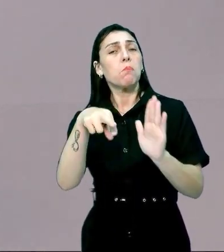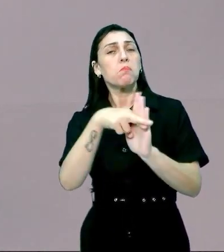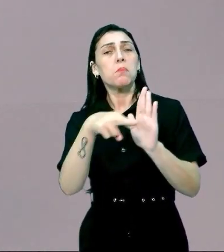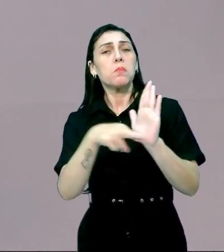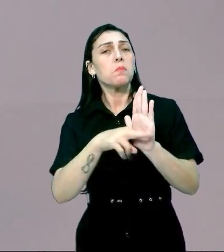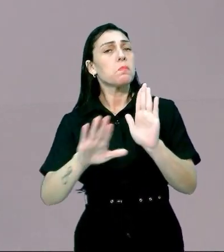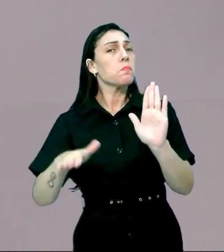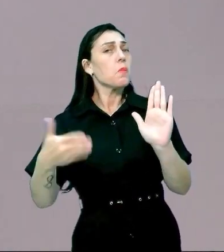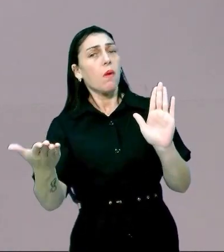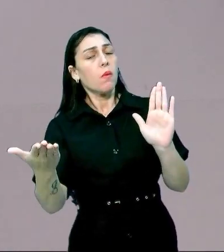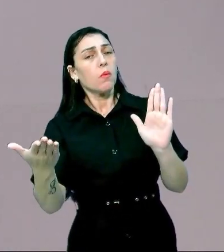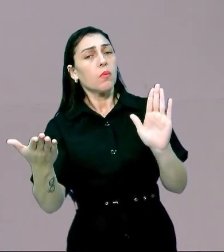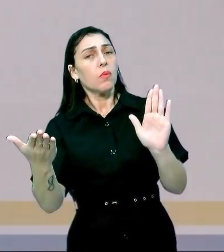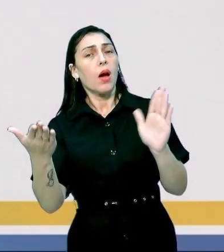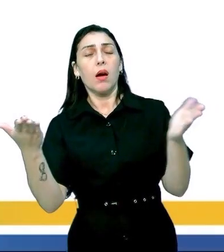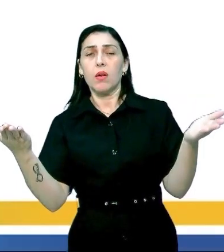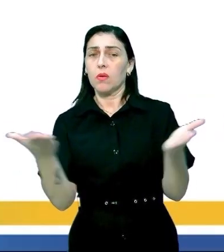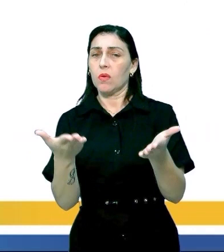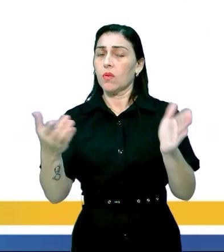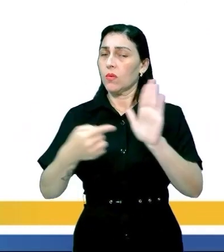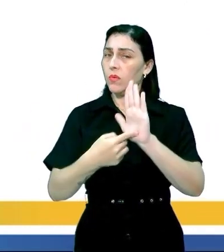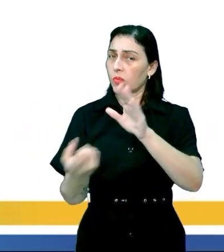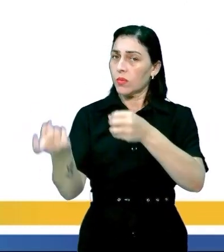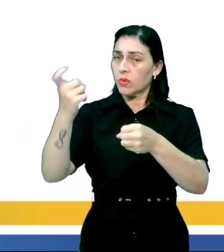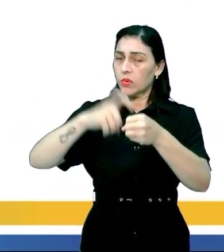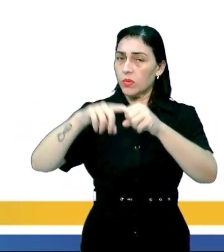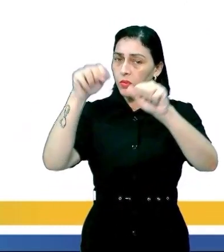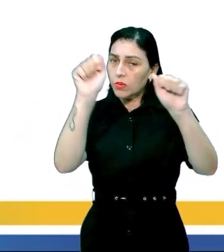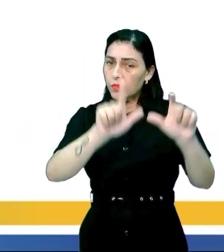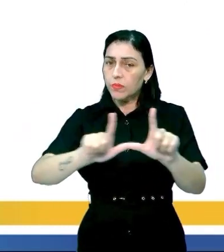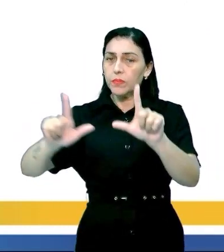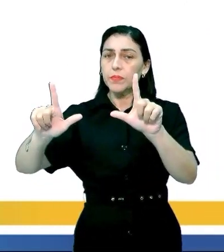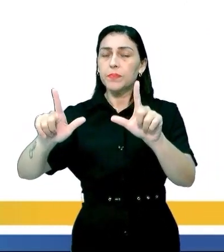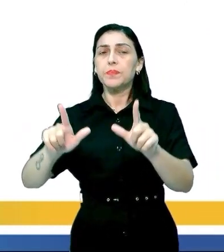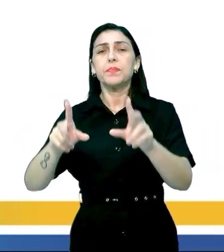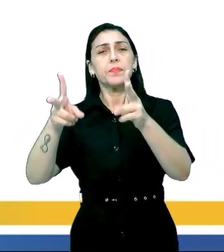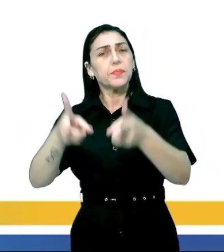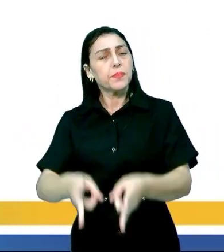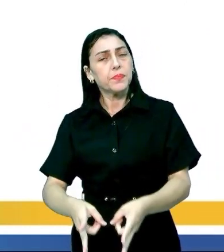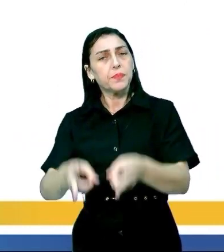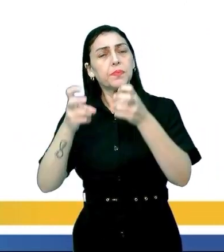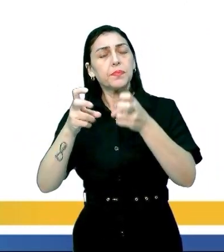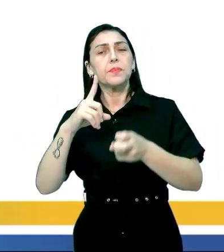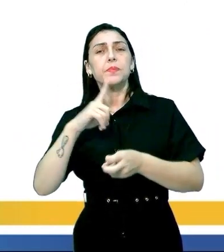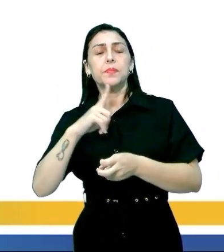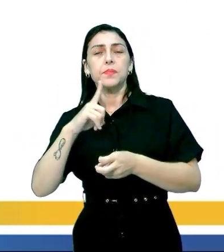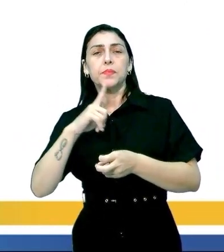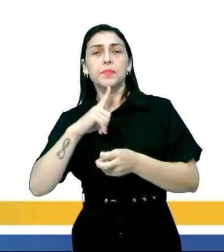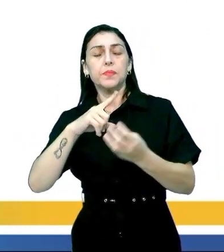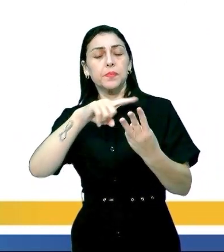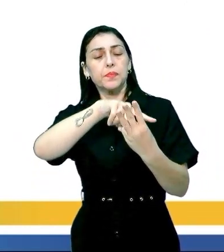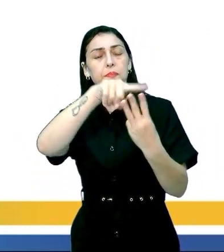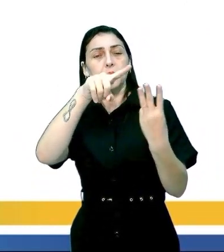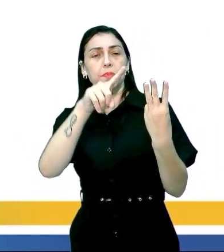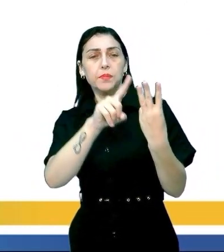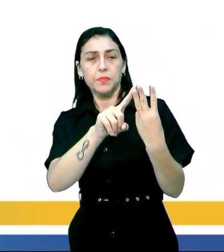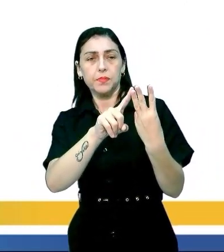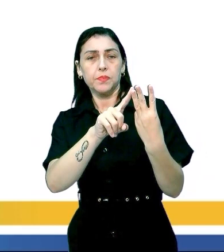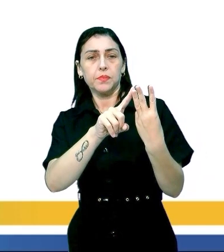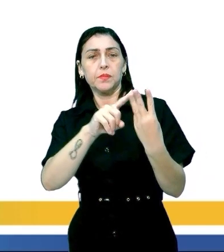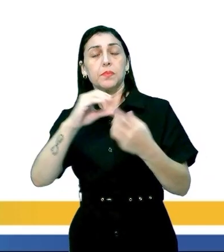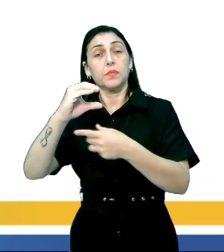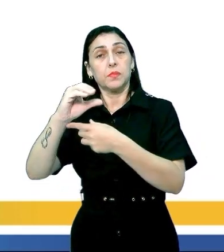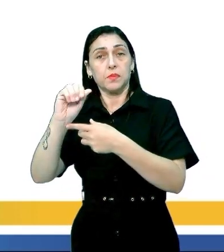esse critério? E agora nós vamos voltar para o nosso esqueminha. Percebam que aí eu tenho 3